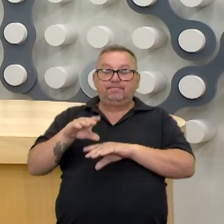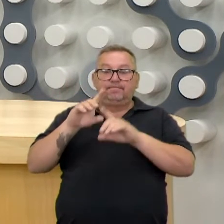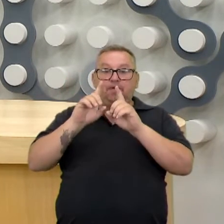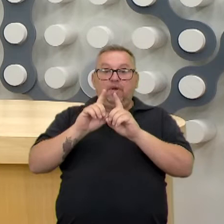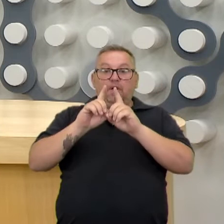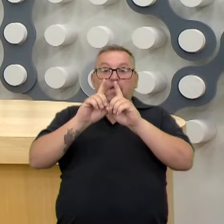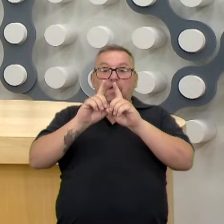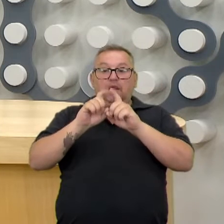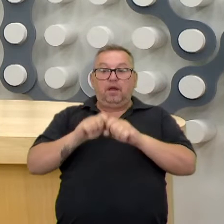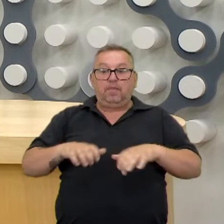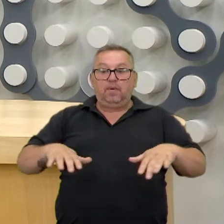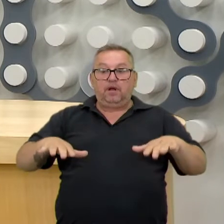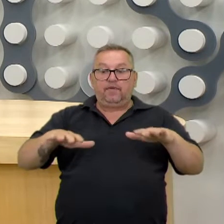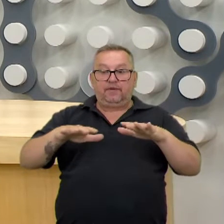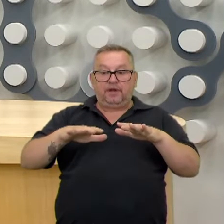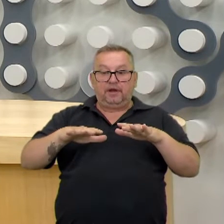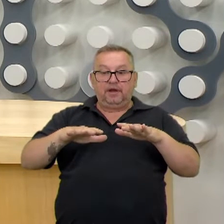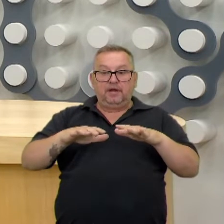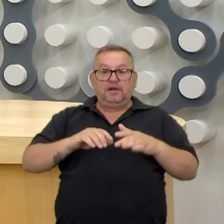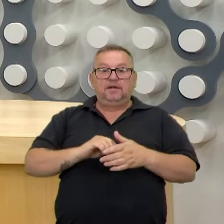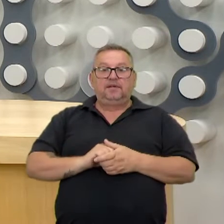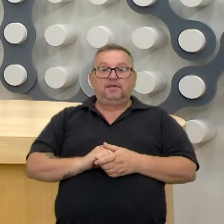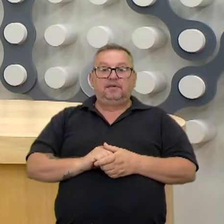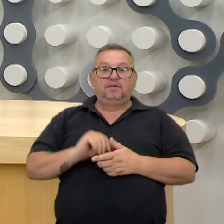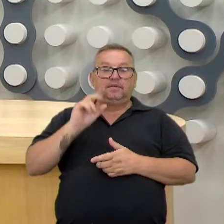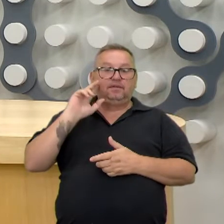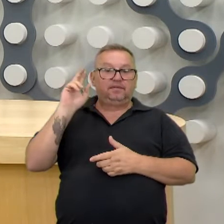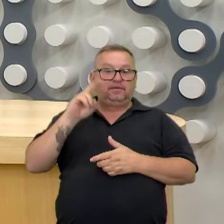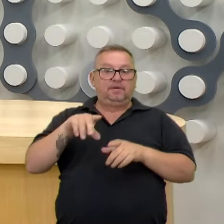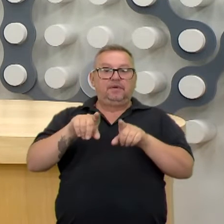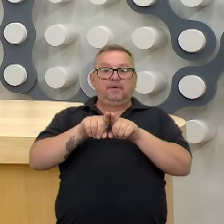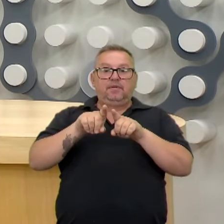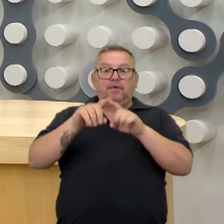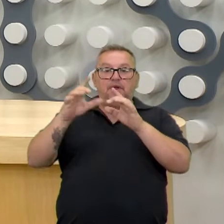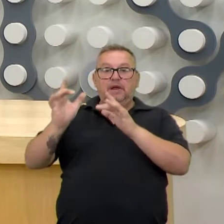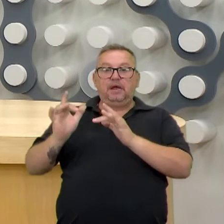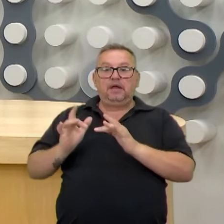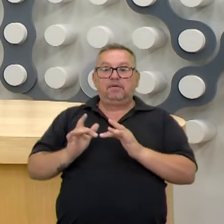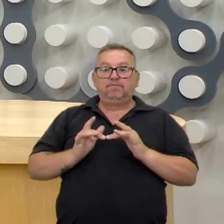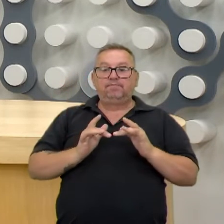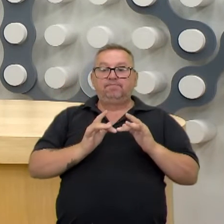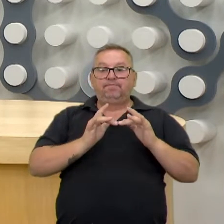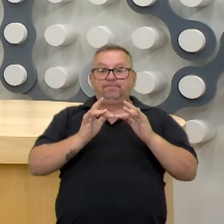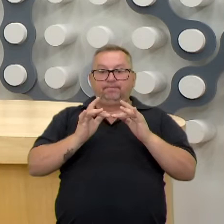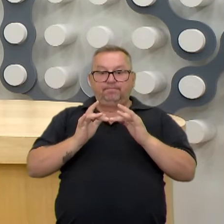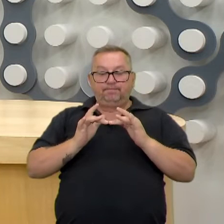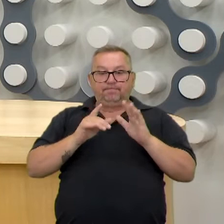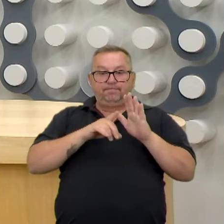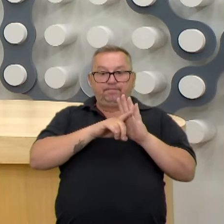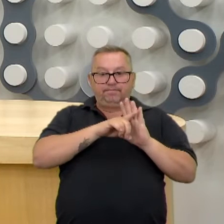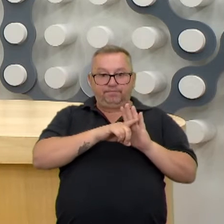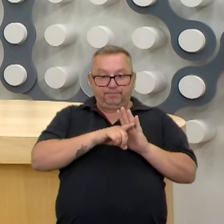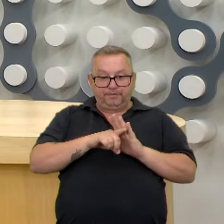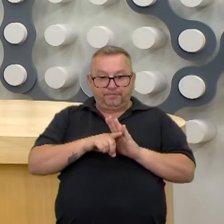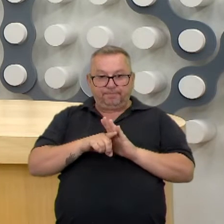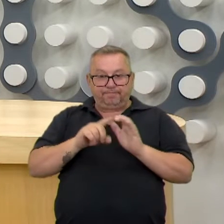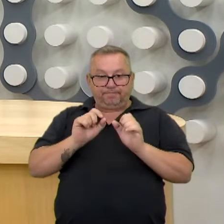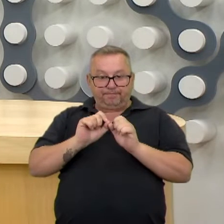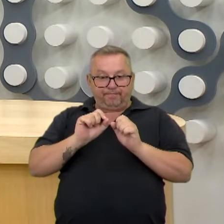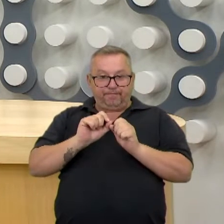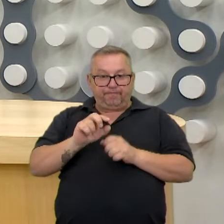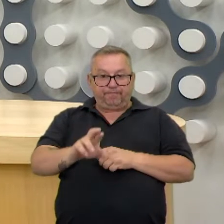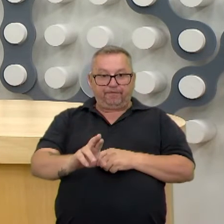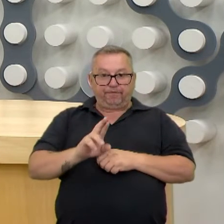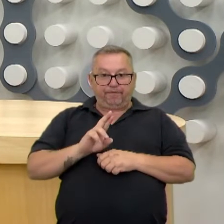demografia. Isso que é mais interessante, né? Você poder, né, relacionar, né, a pesquisa feita, né, o